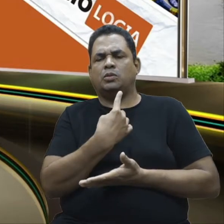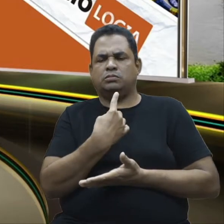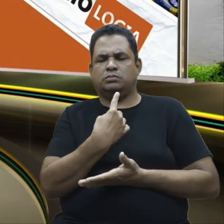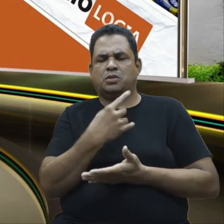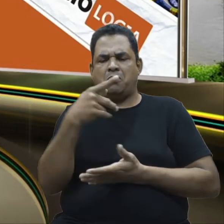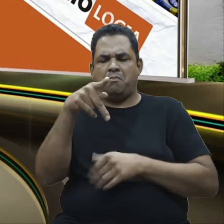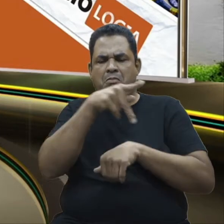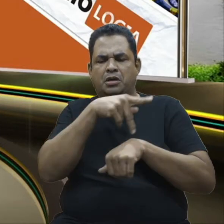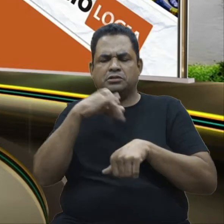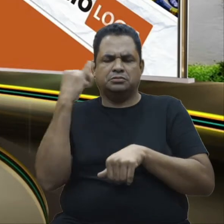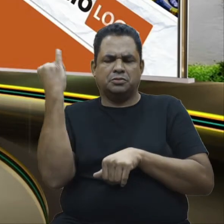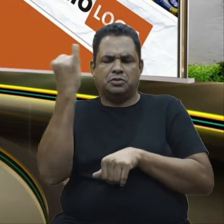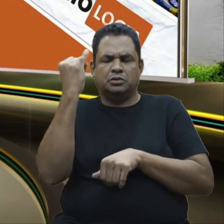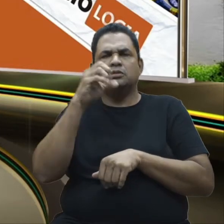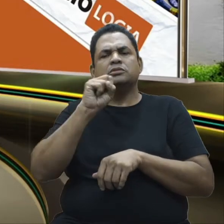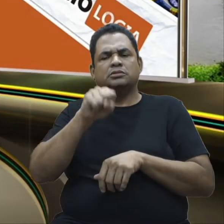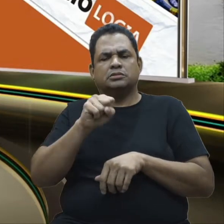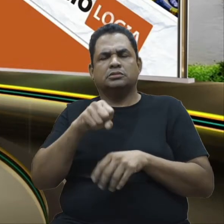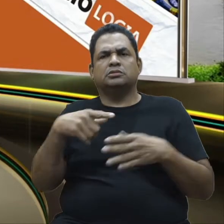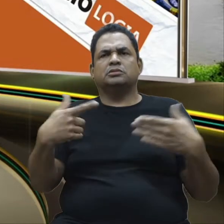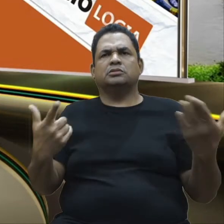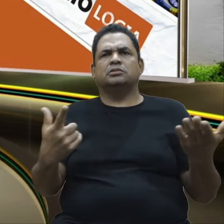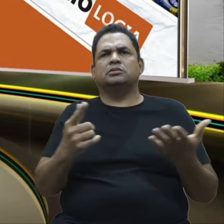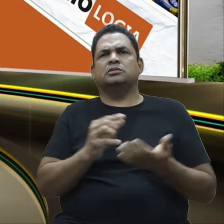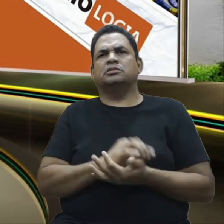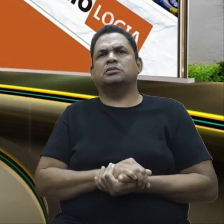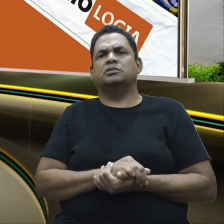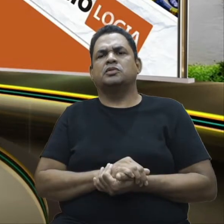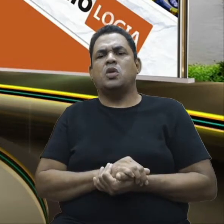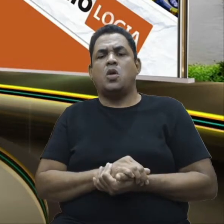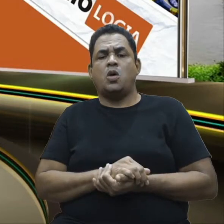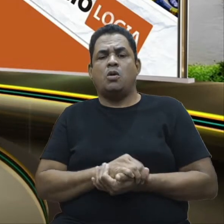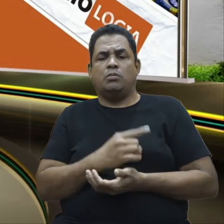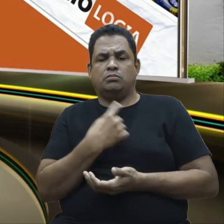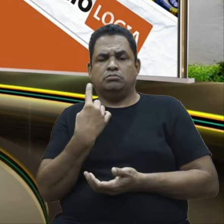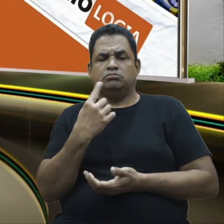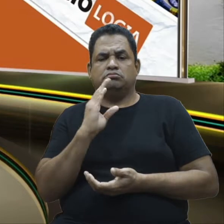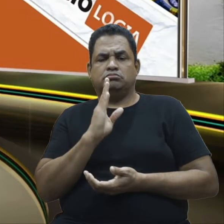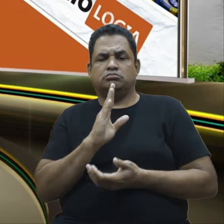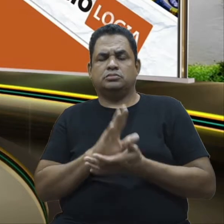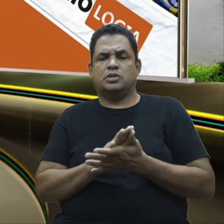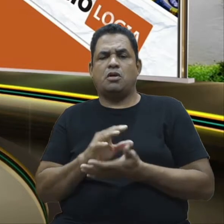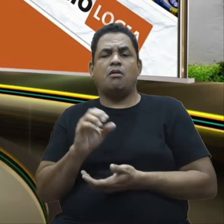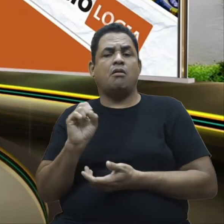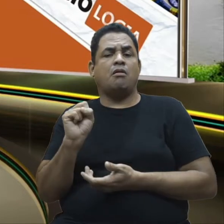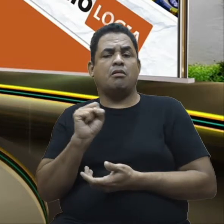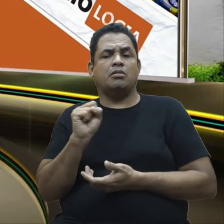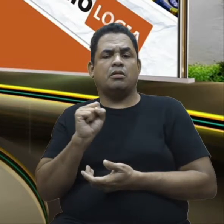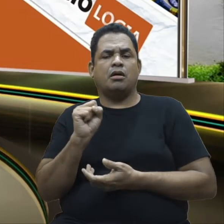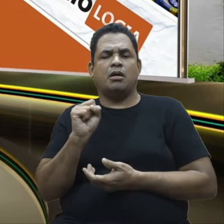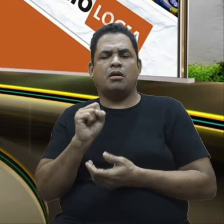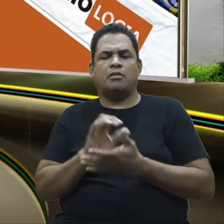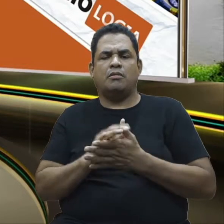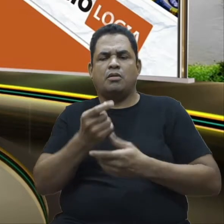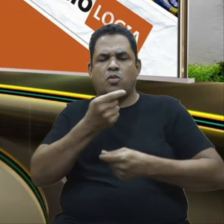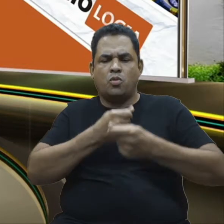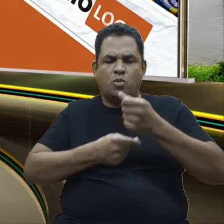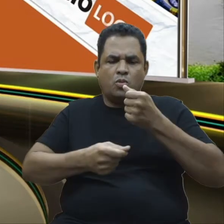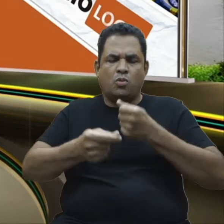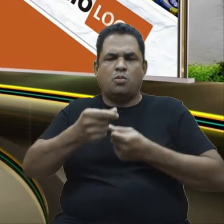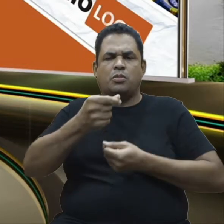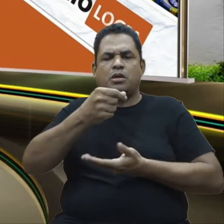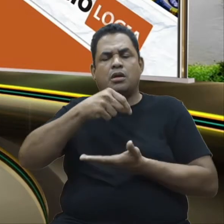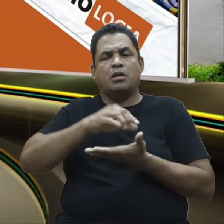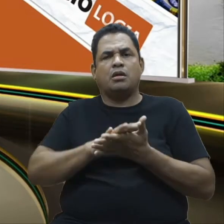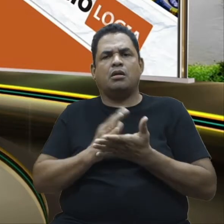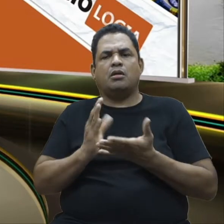relevantíssimo, né? Nós já fomos a 8ª economia do mundo. Hoje a gente está lá 11ª, 12ª,